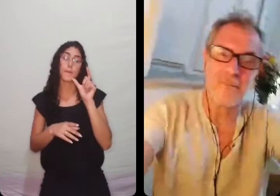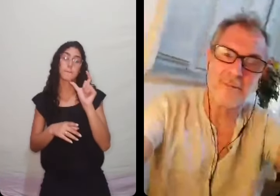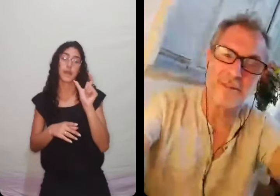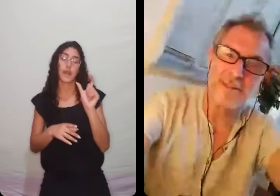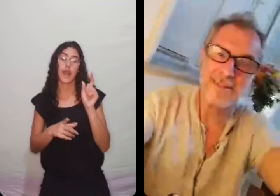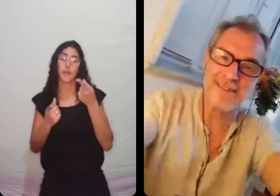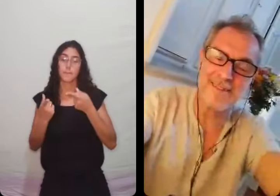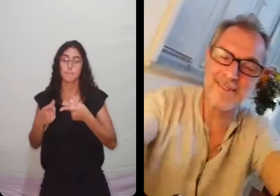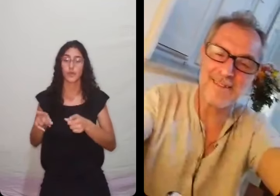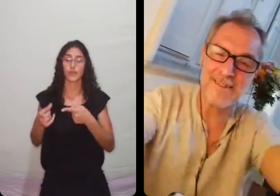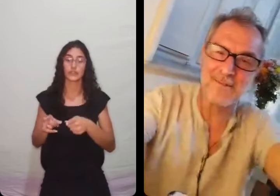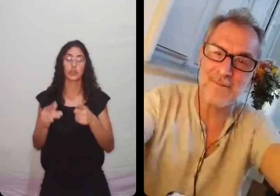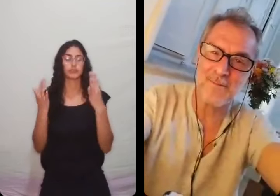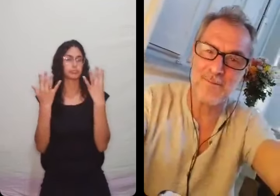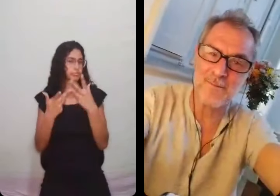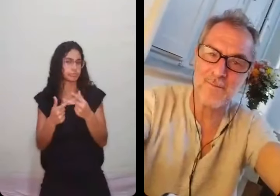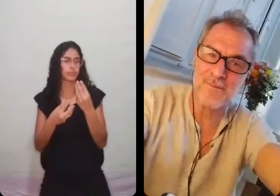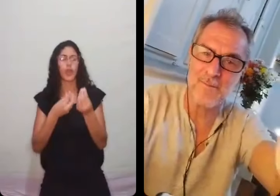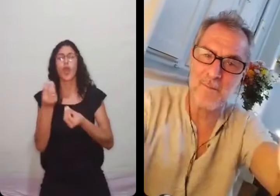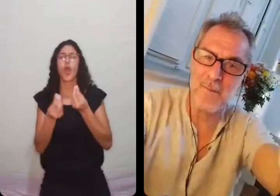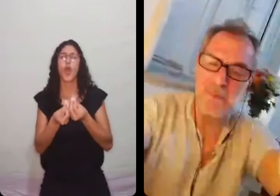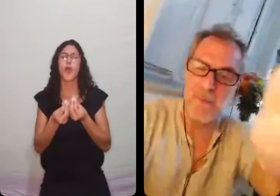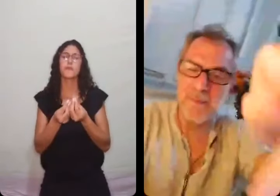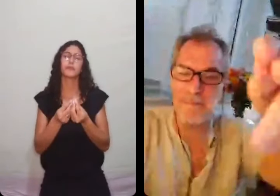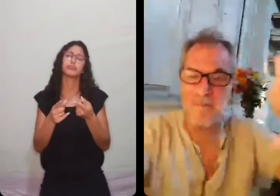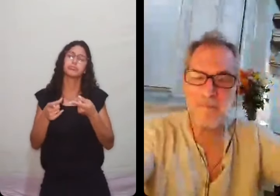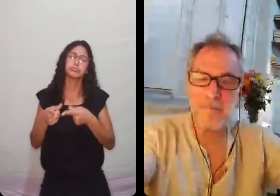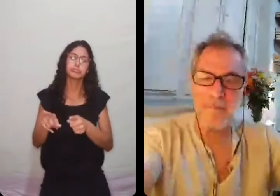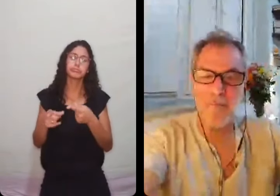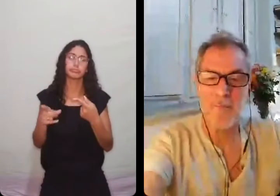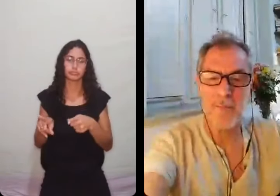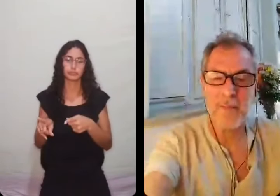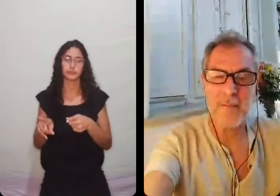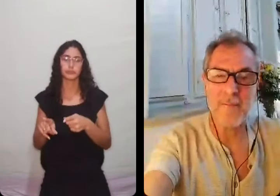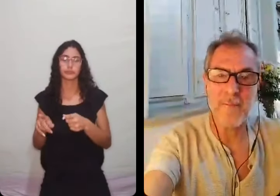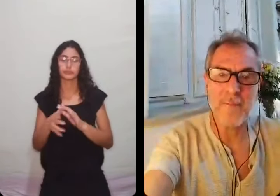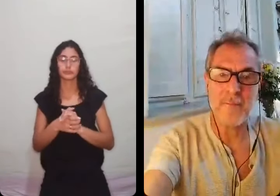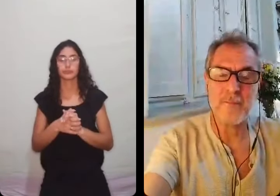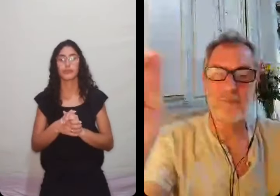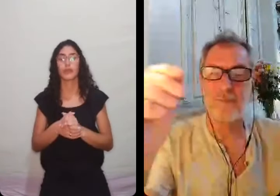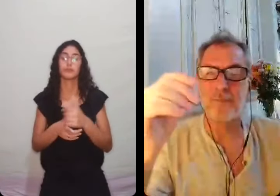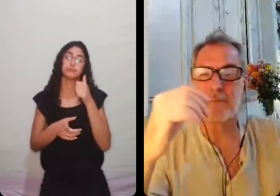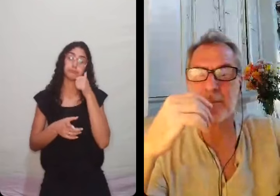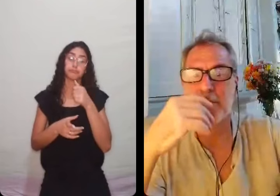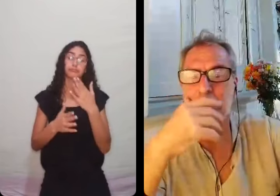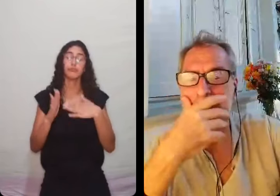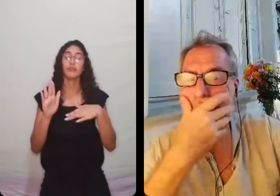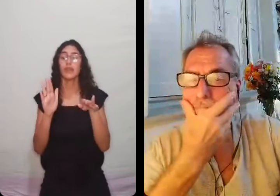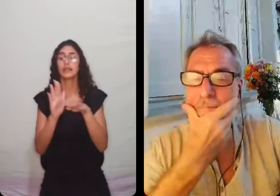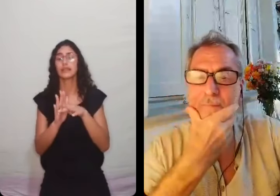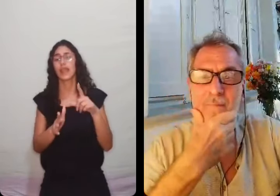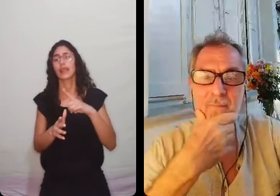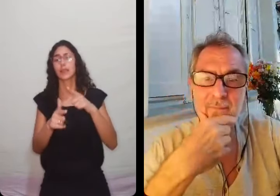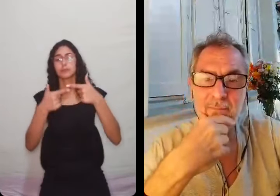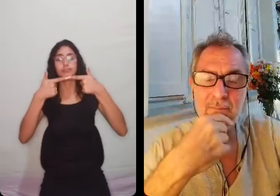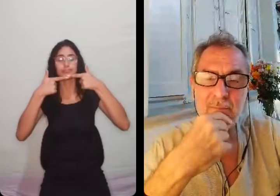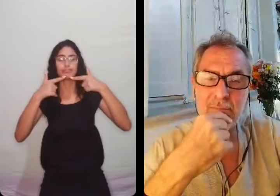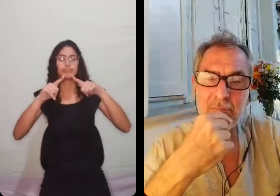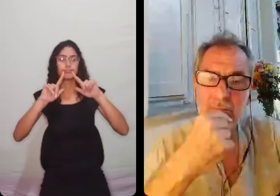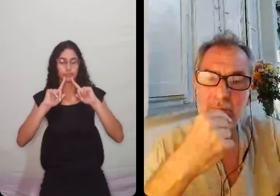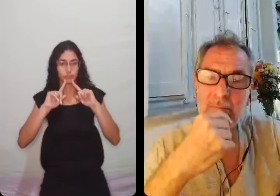Como é que você foi provocando a Jussara até chegar nessa linha dramatúrgica que, quando você